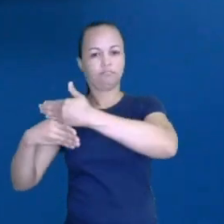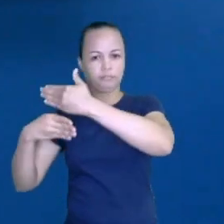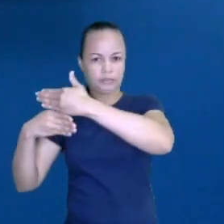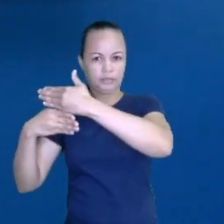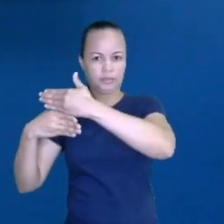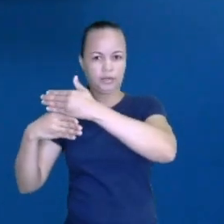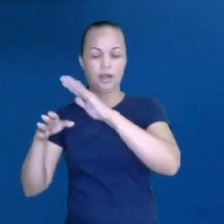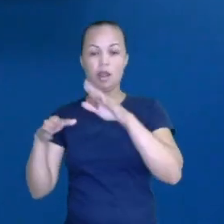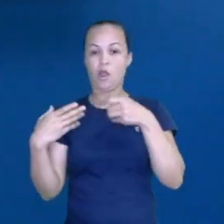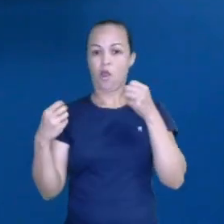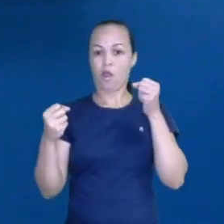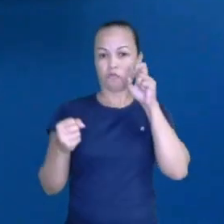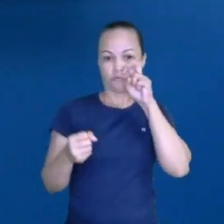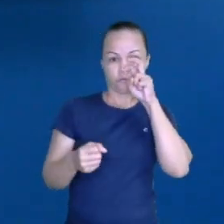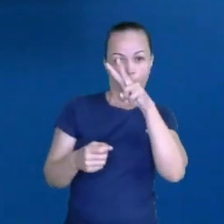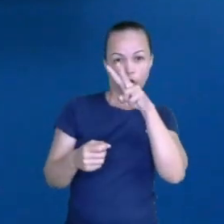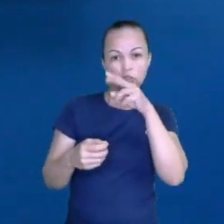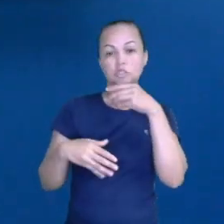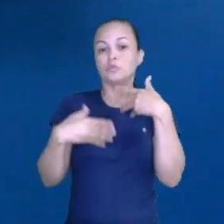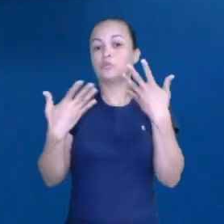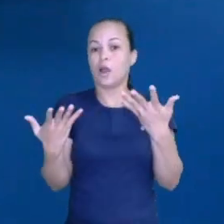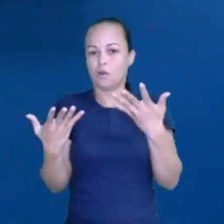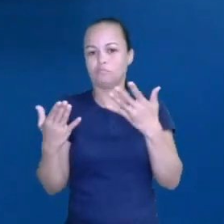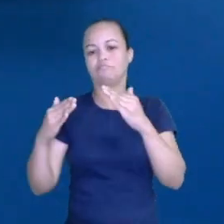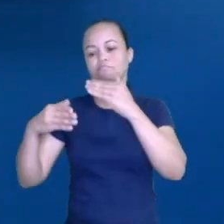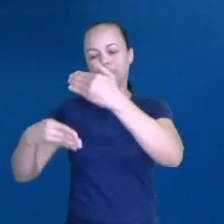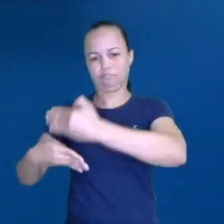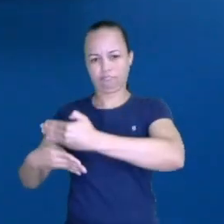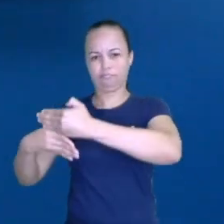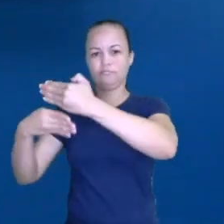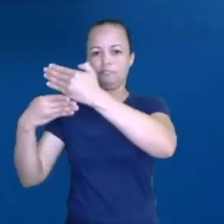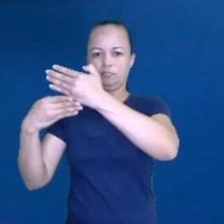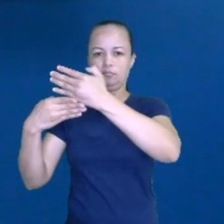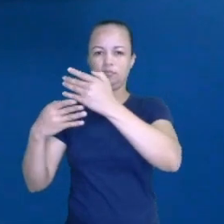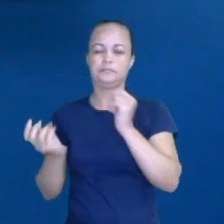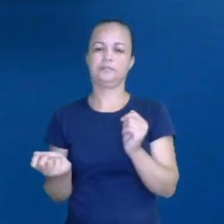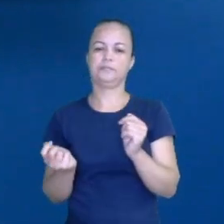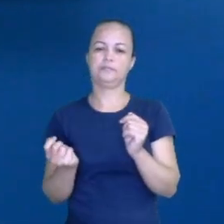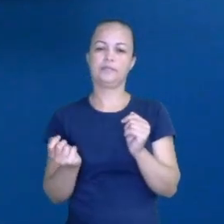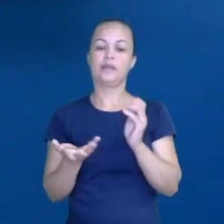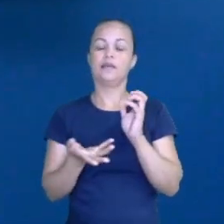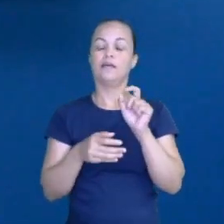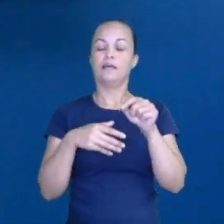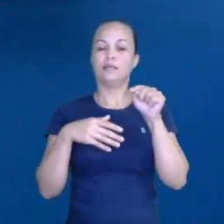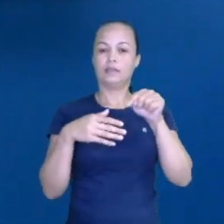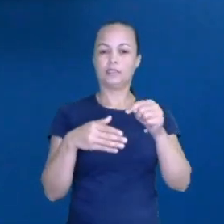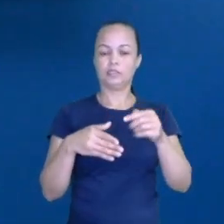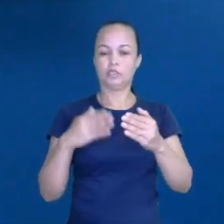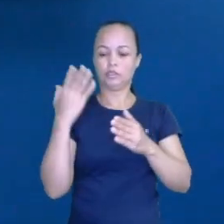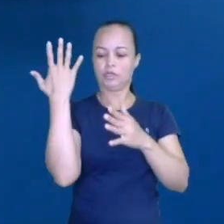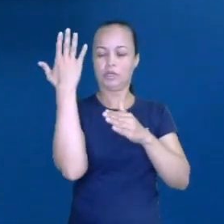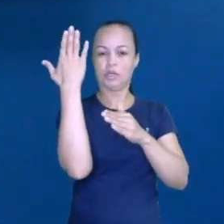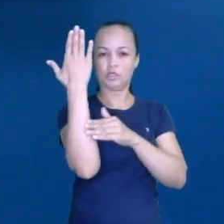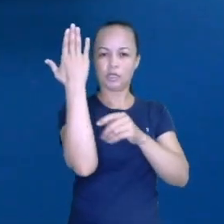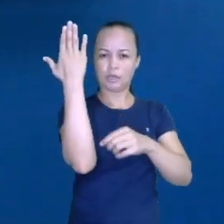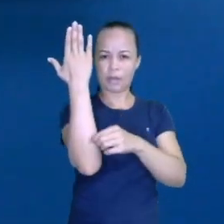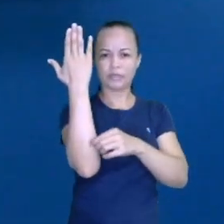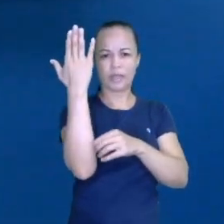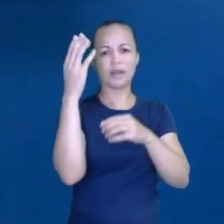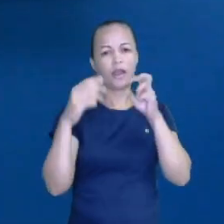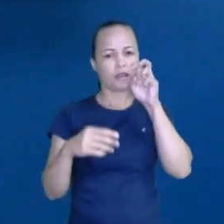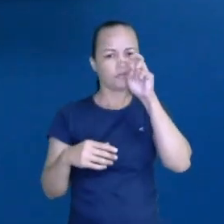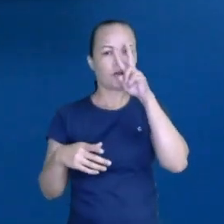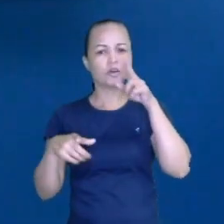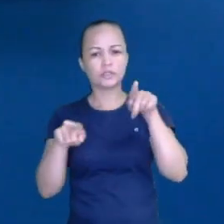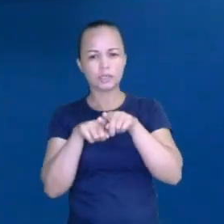não é? Então, não que a de madeira não seja resistente, vai depender, ó, do poder aquisitivo, do dinheiro, do papai e da mamãe, do quanto